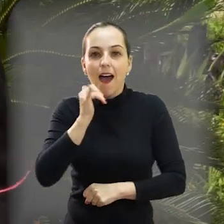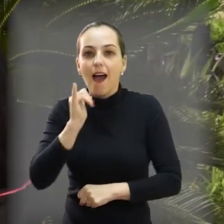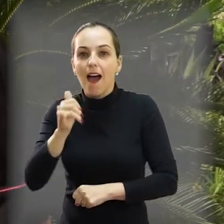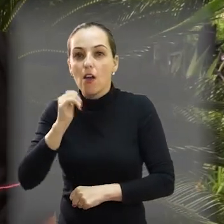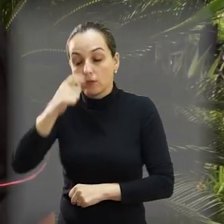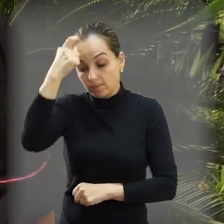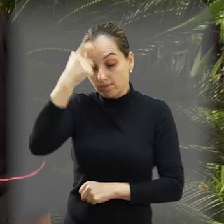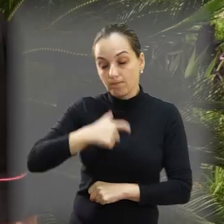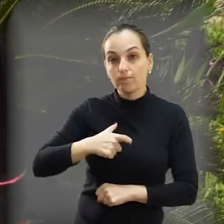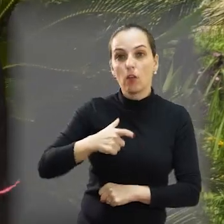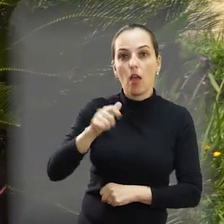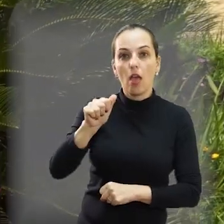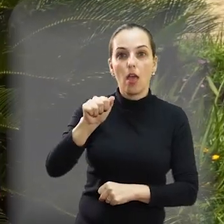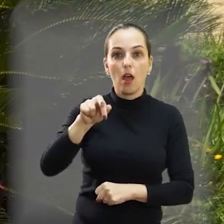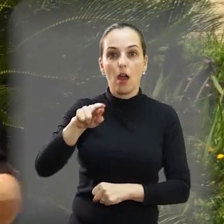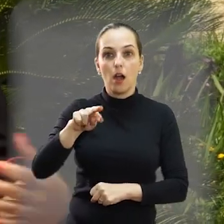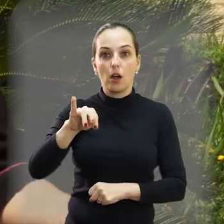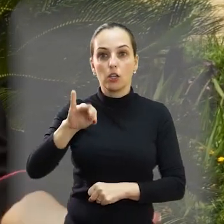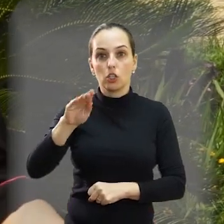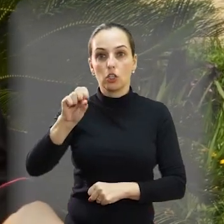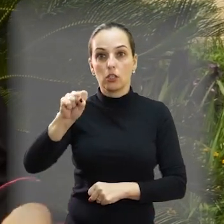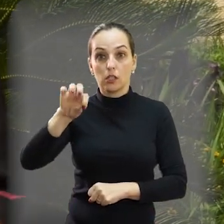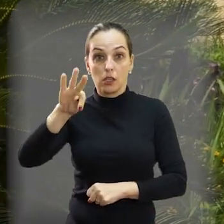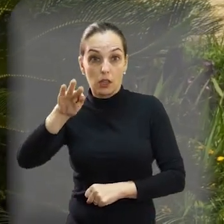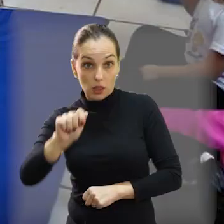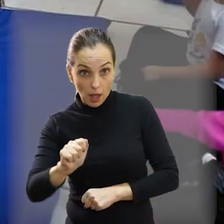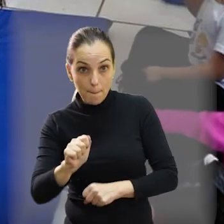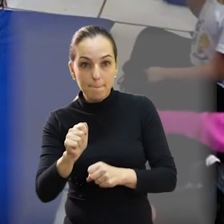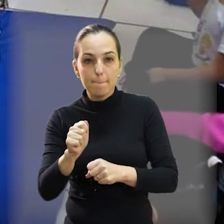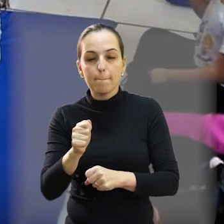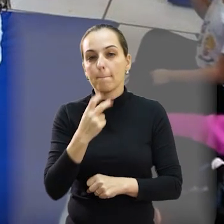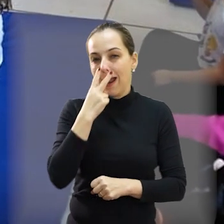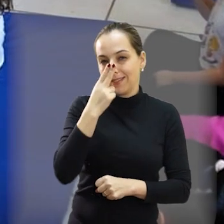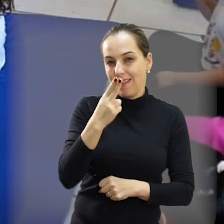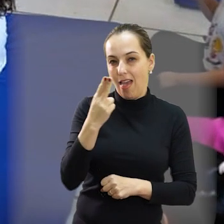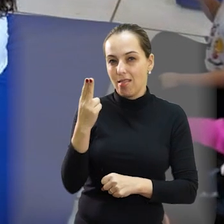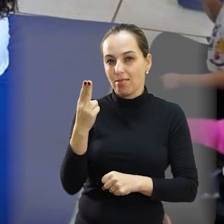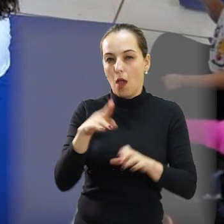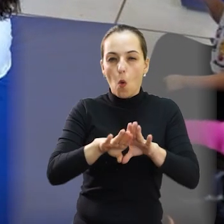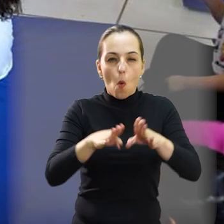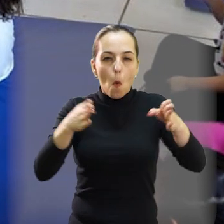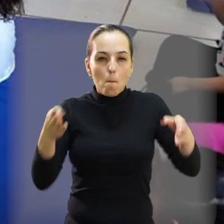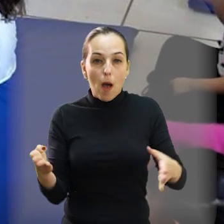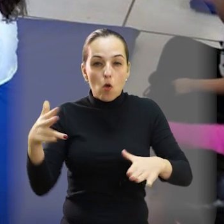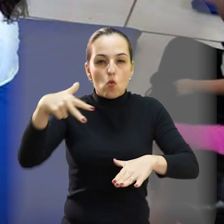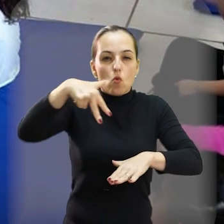nessas mesas como se eu fosse uma grande artista. Imaginava um palco, imaginava